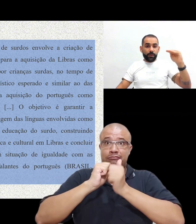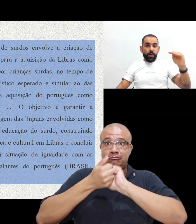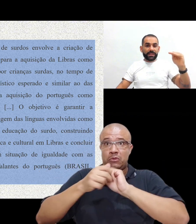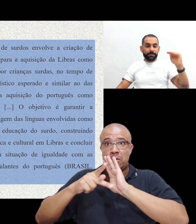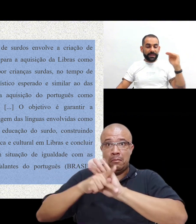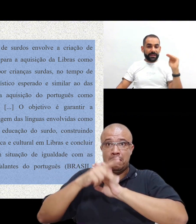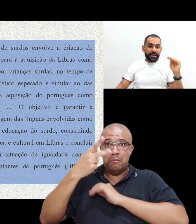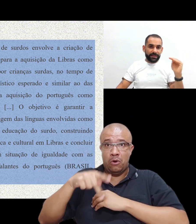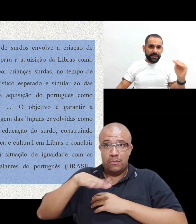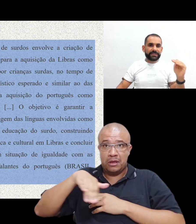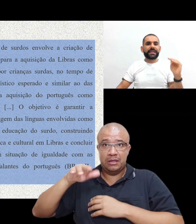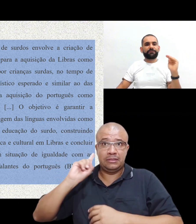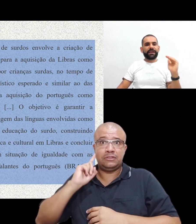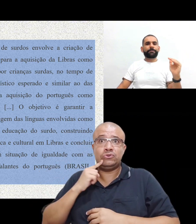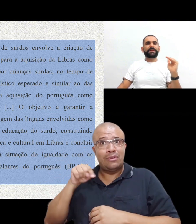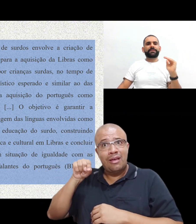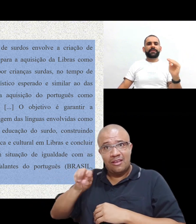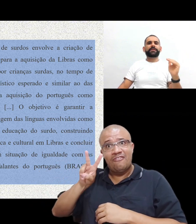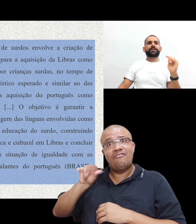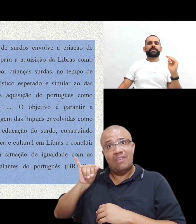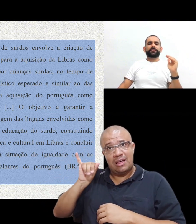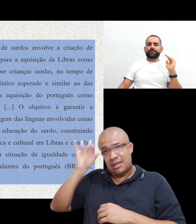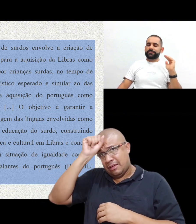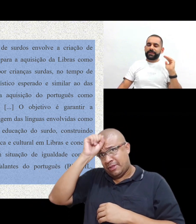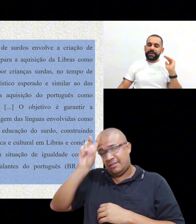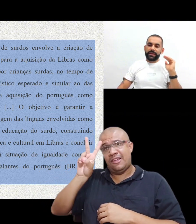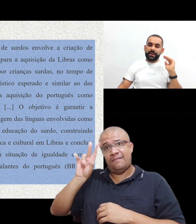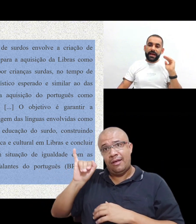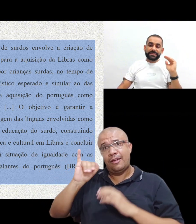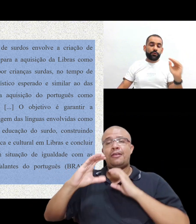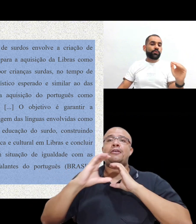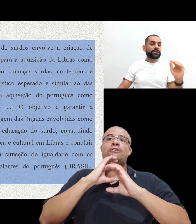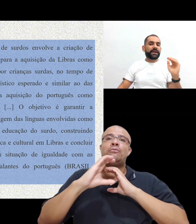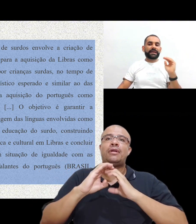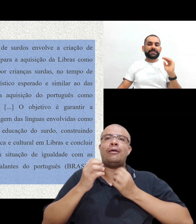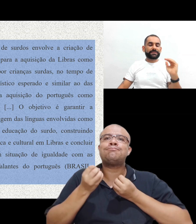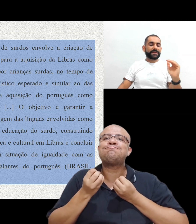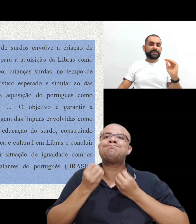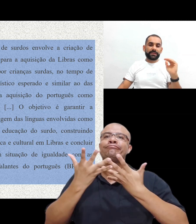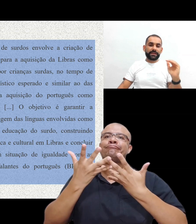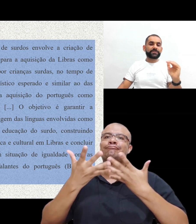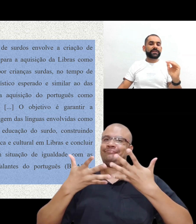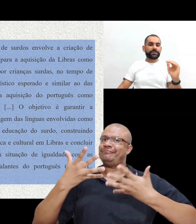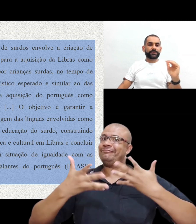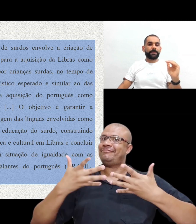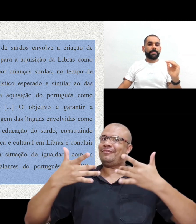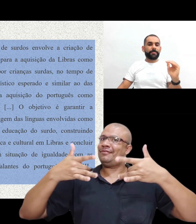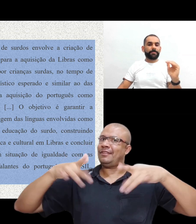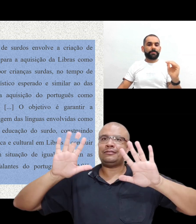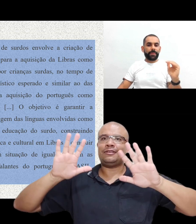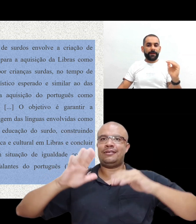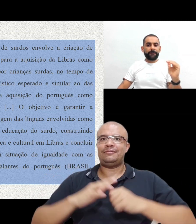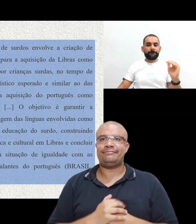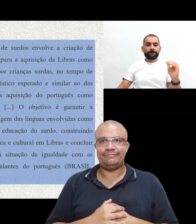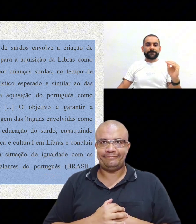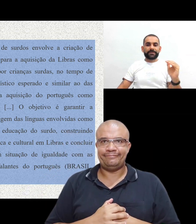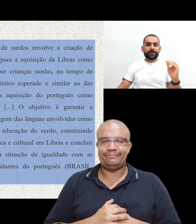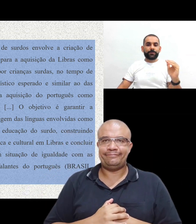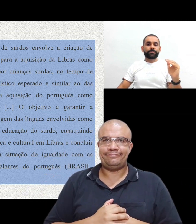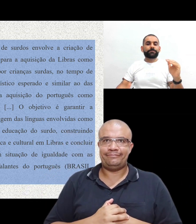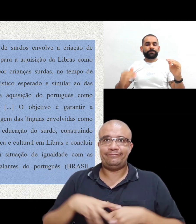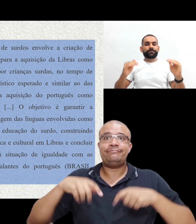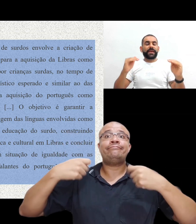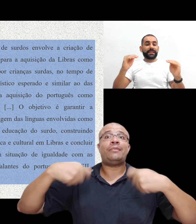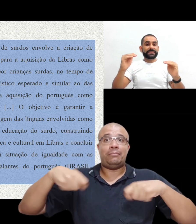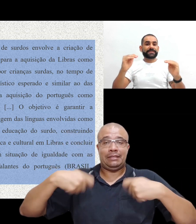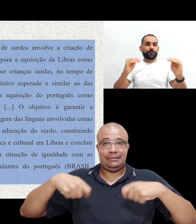ideal, adequada para aquela criança, ela vai aprender a se comunicar, a se expressar daquele jeito. Tá?